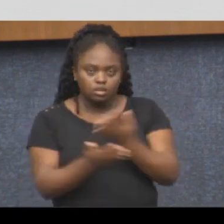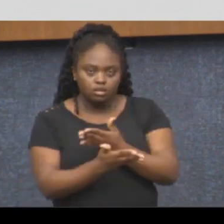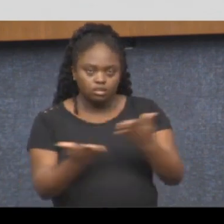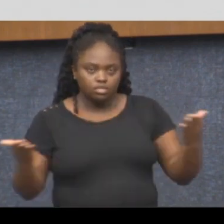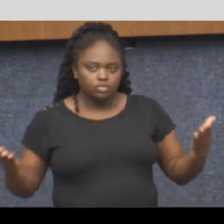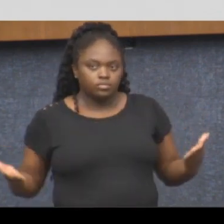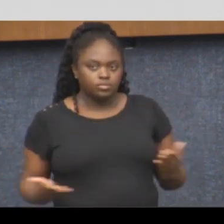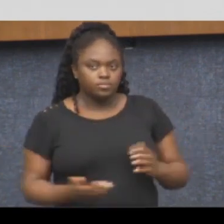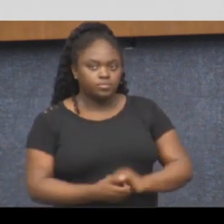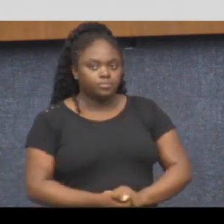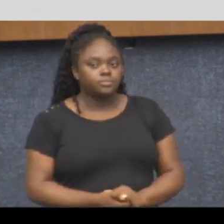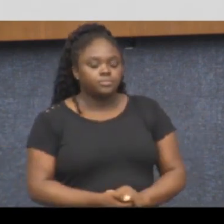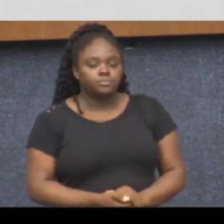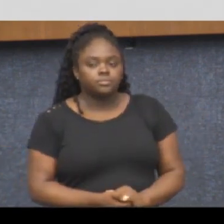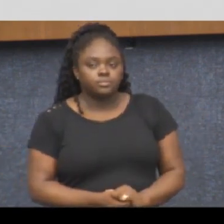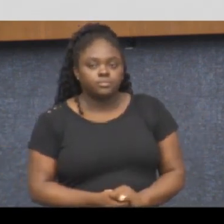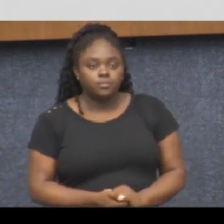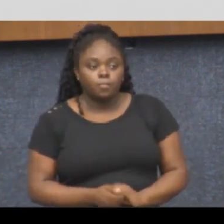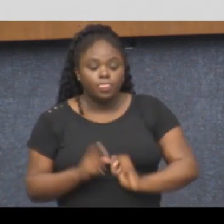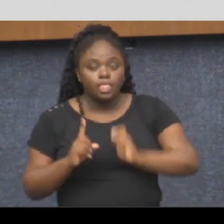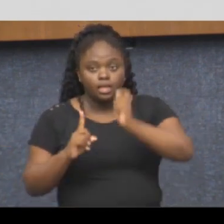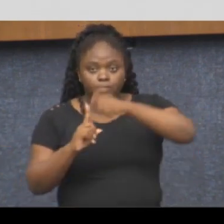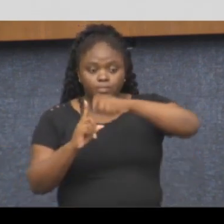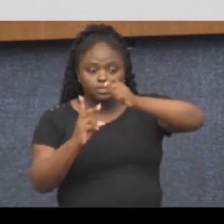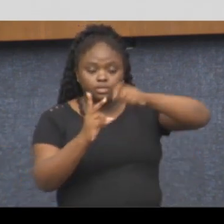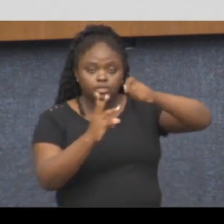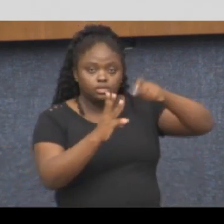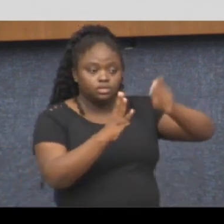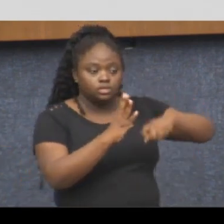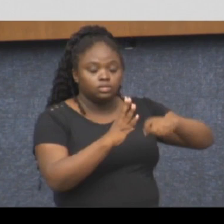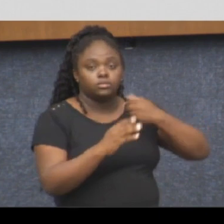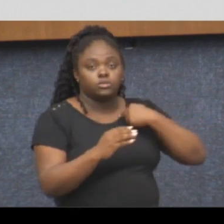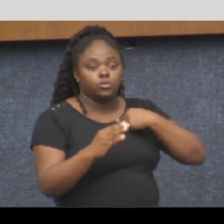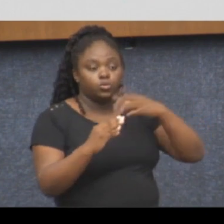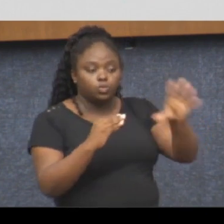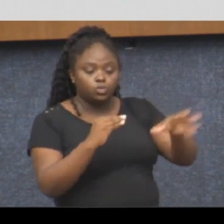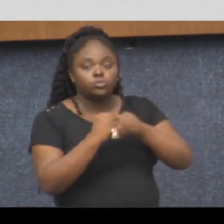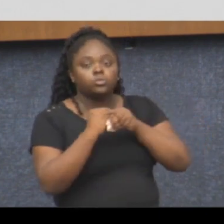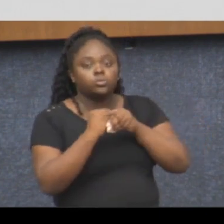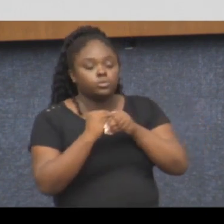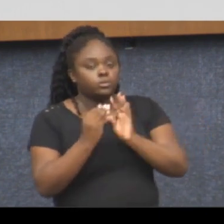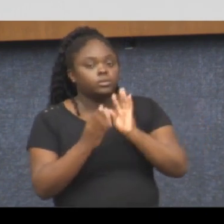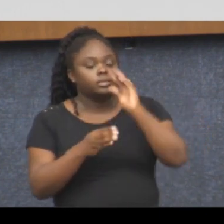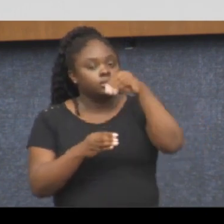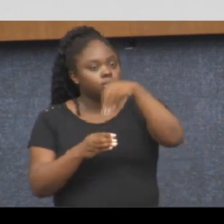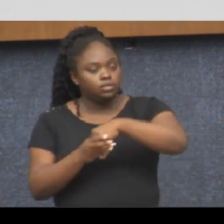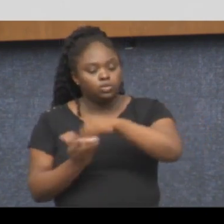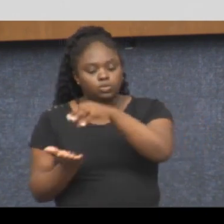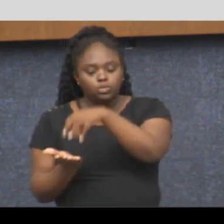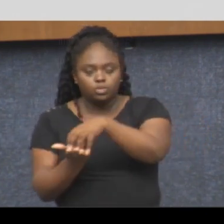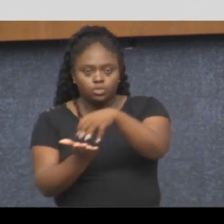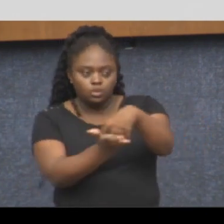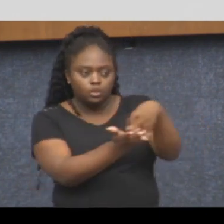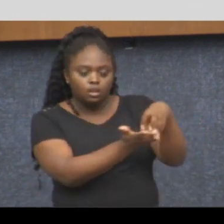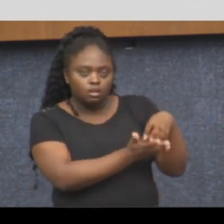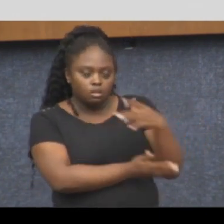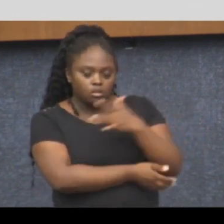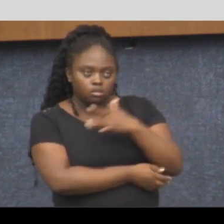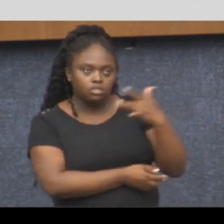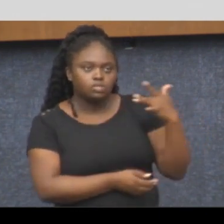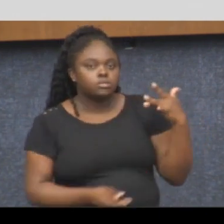vocês. Para cada mês que eu adicionar para dentro das unidades,